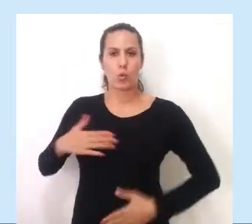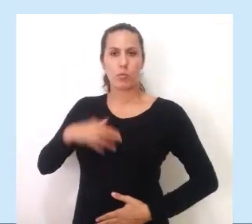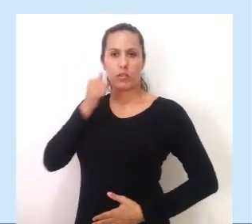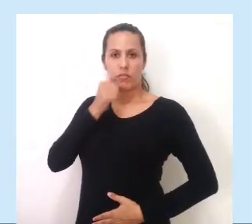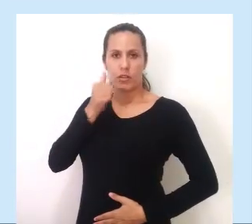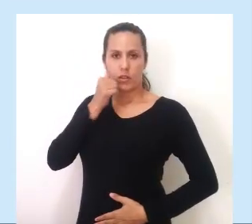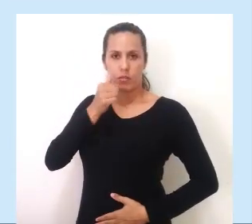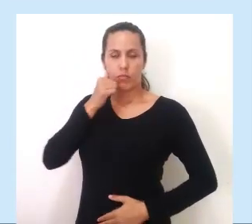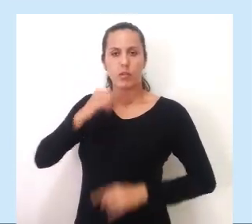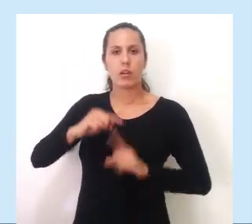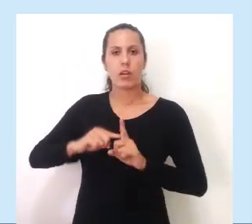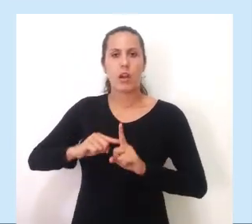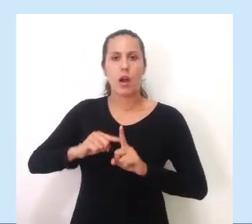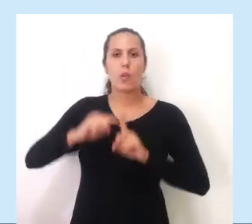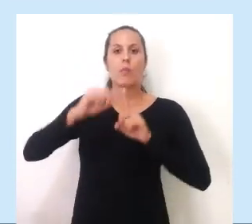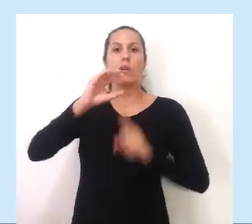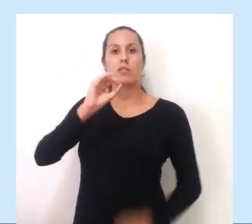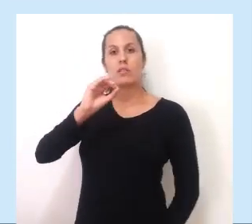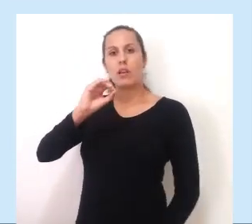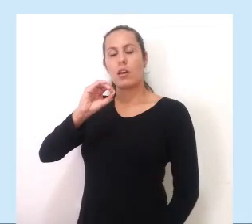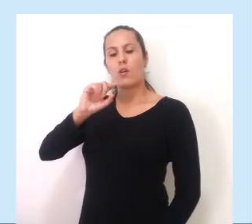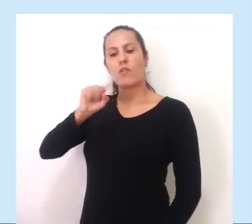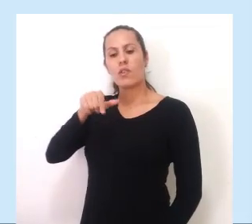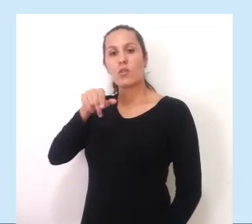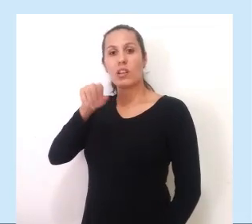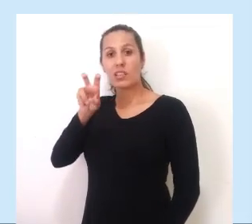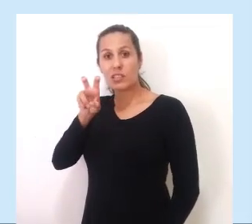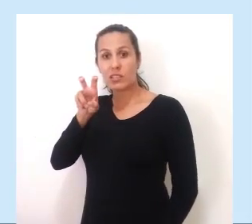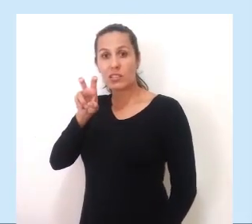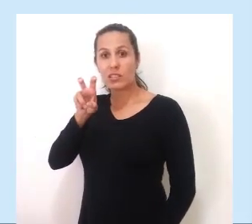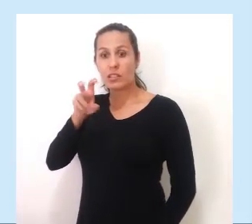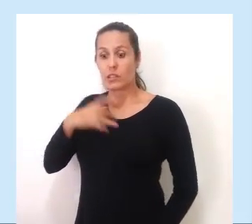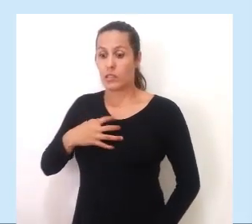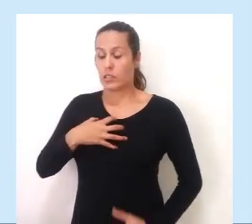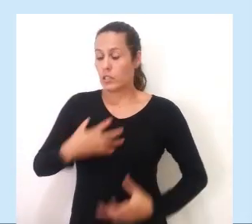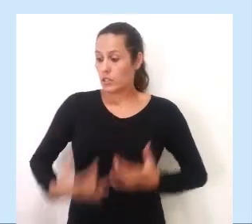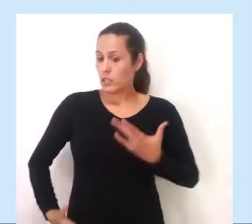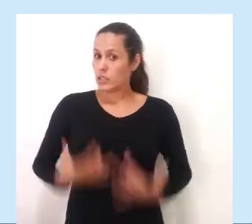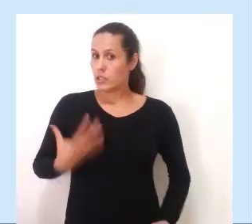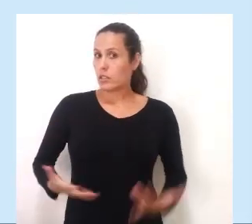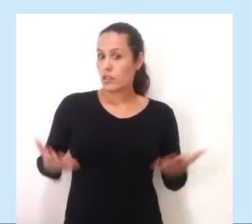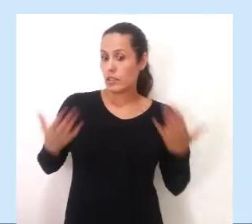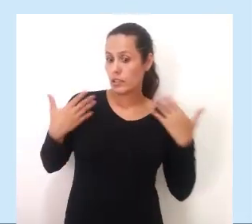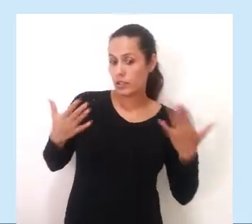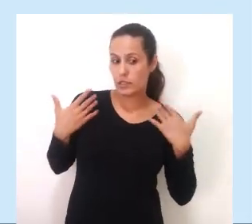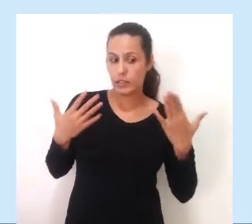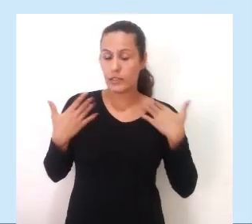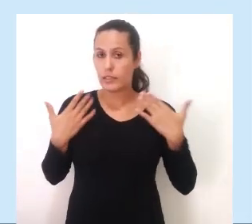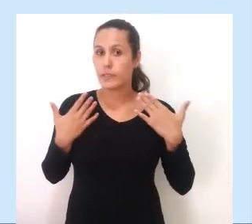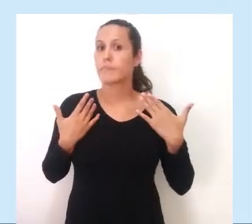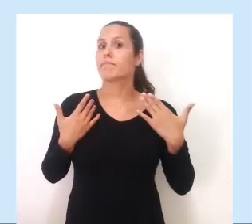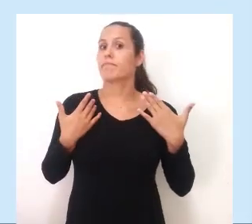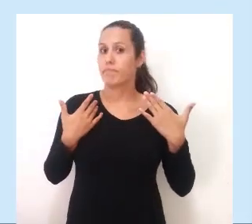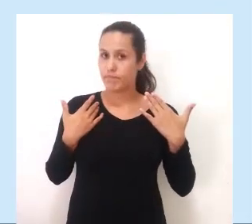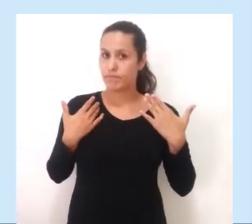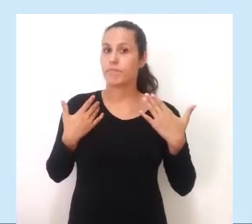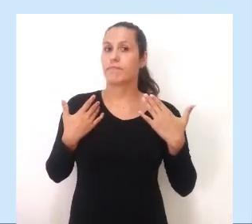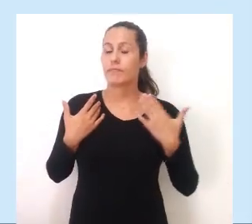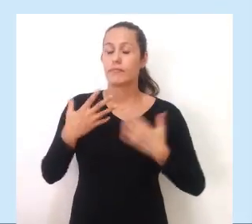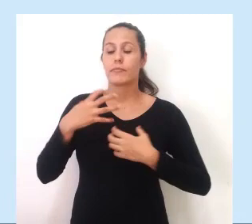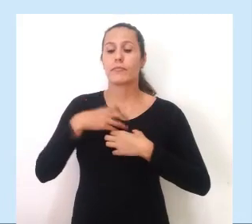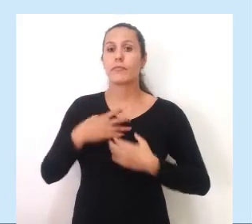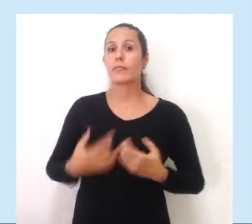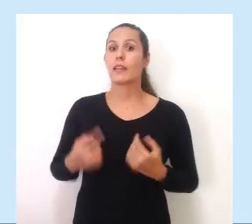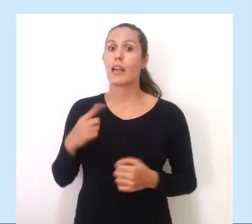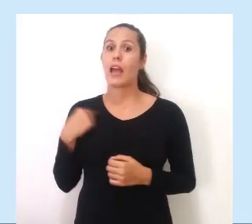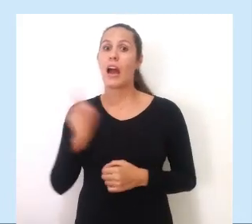Geralmente, a temperatura do corpo feminino, ele aumenta 0,5 graus no período fértil. Olha